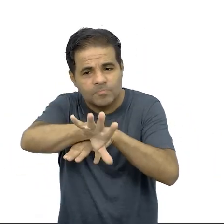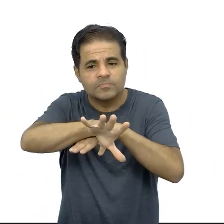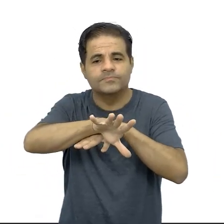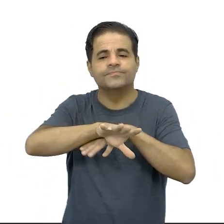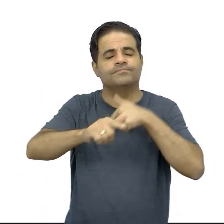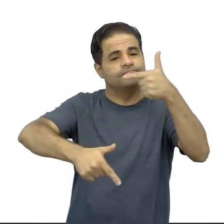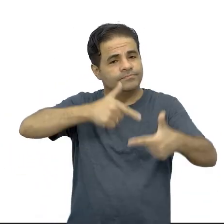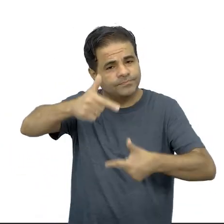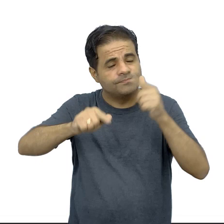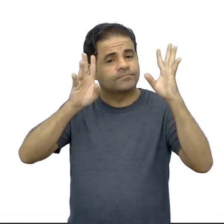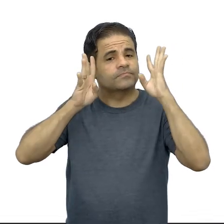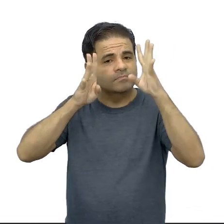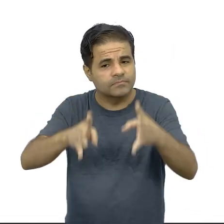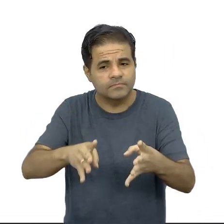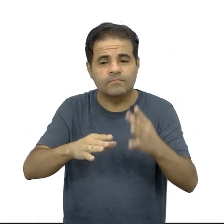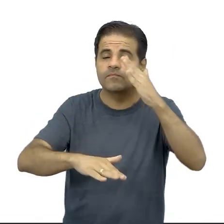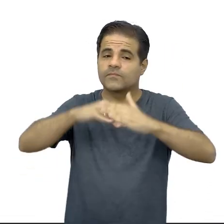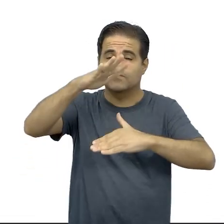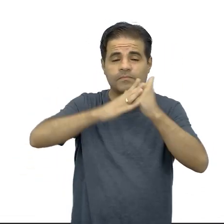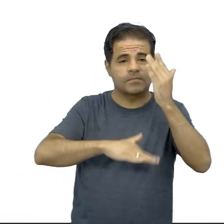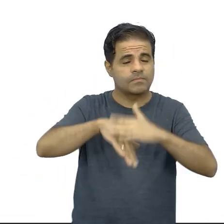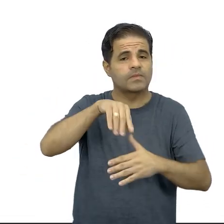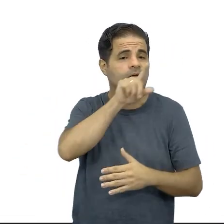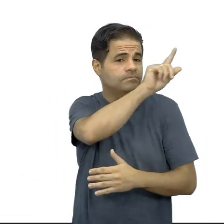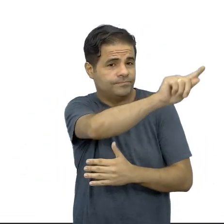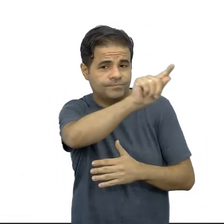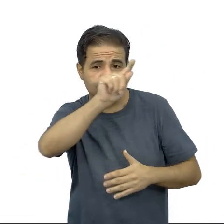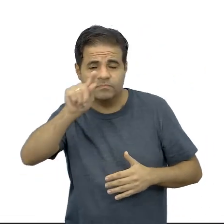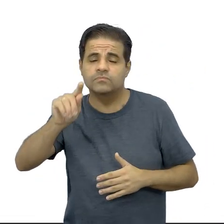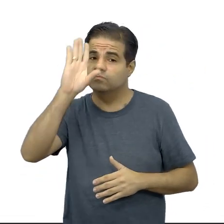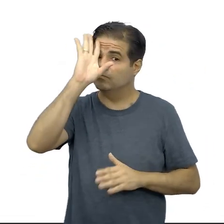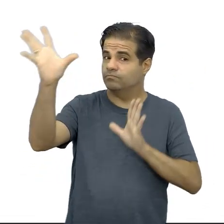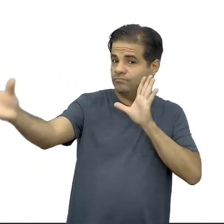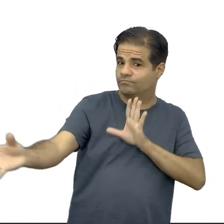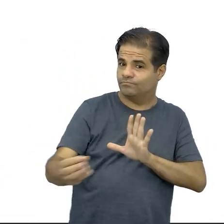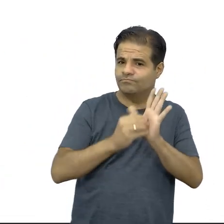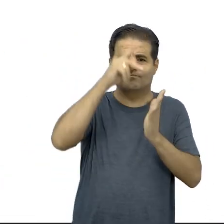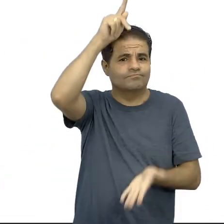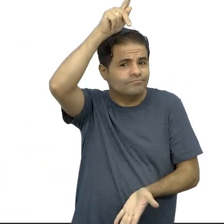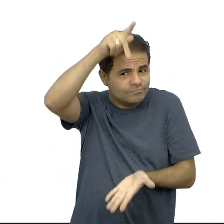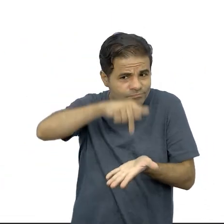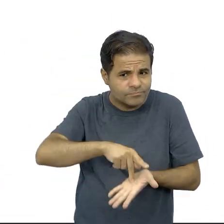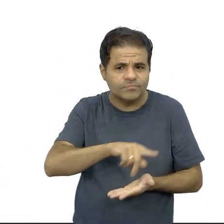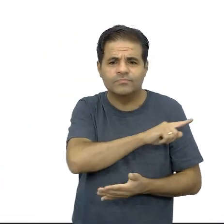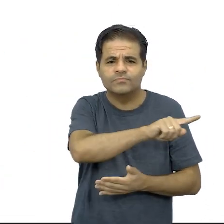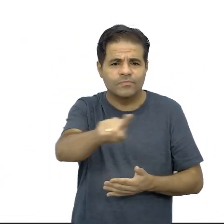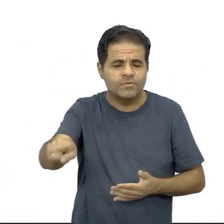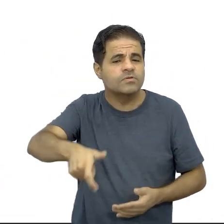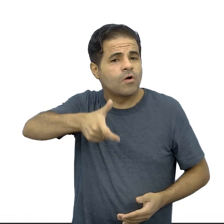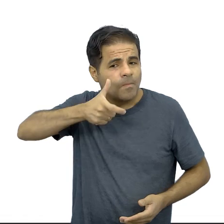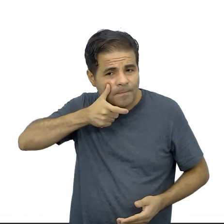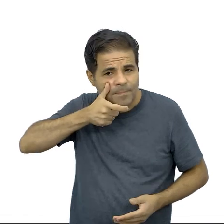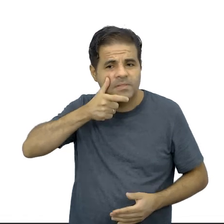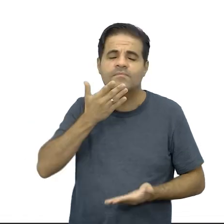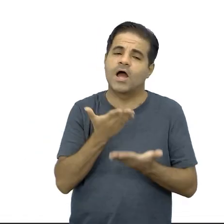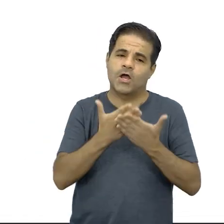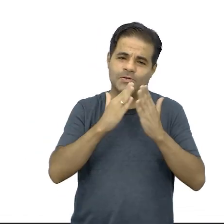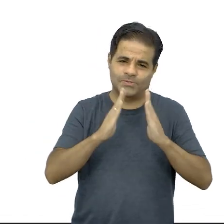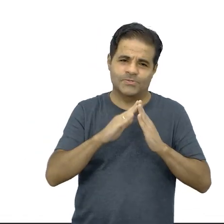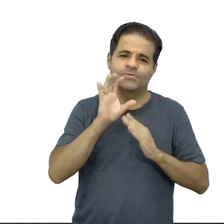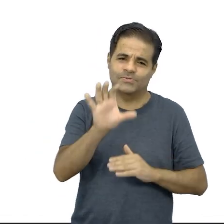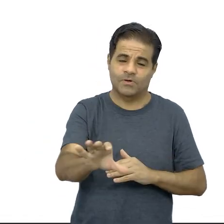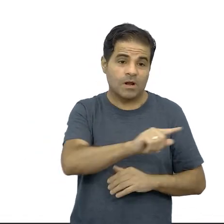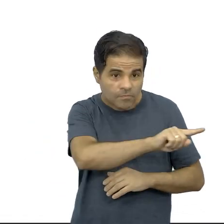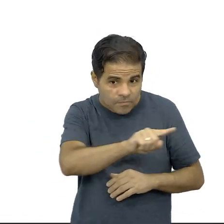em cima das habilidades que vocês destacaram e da realidade que vocês observaram na escola